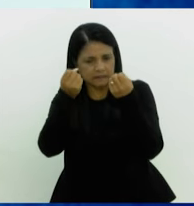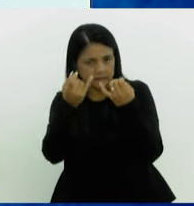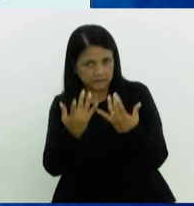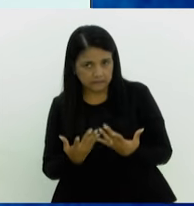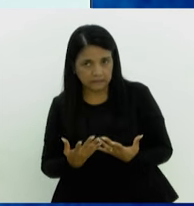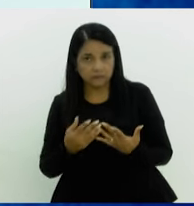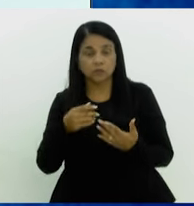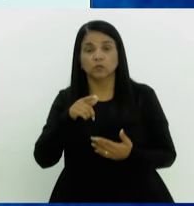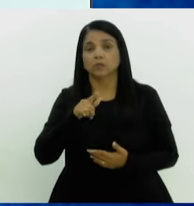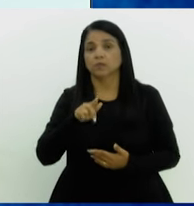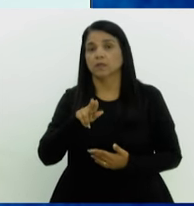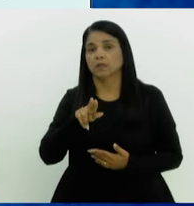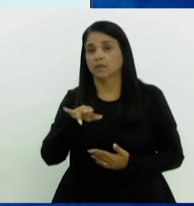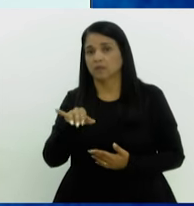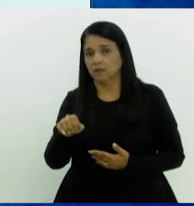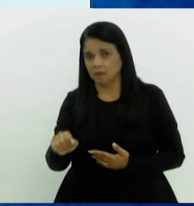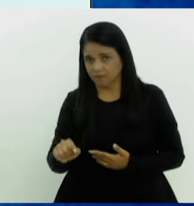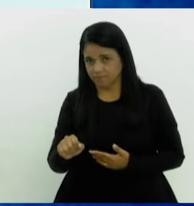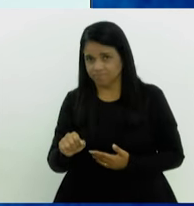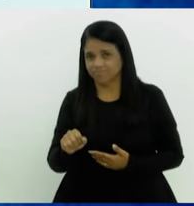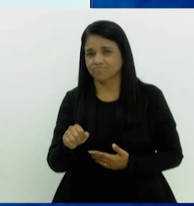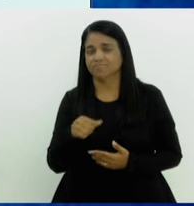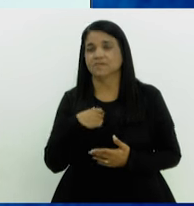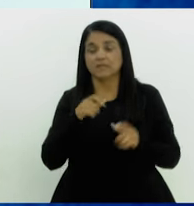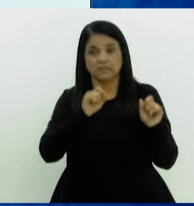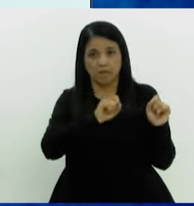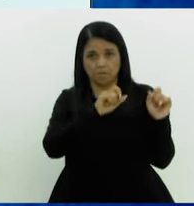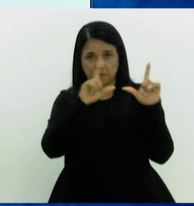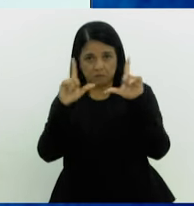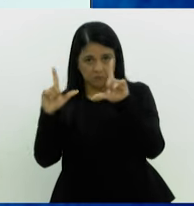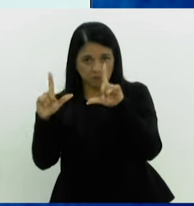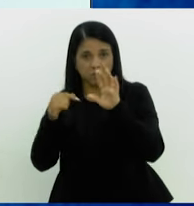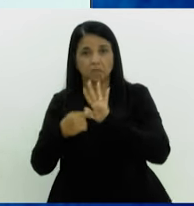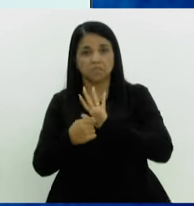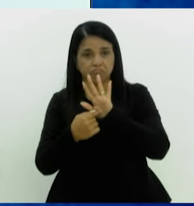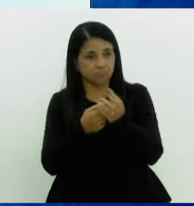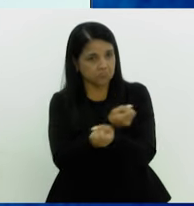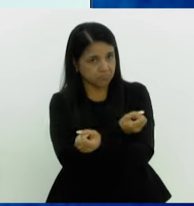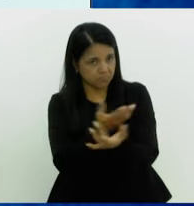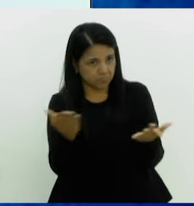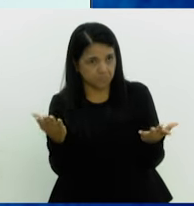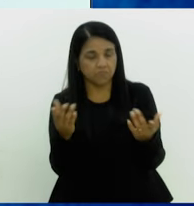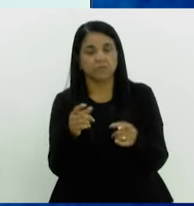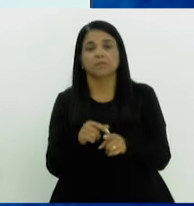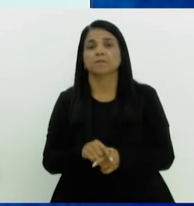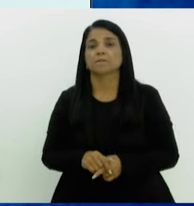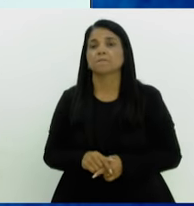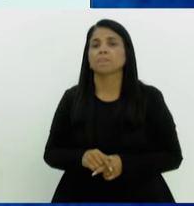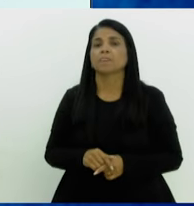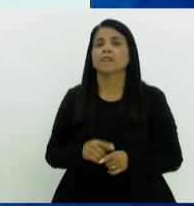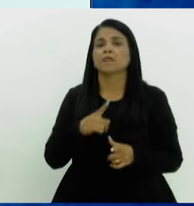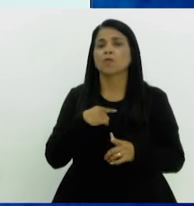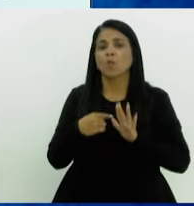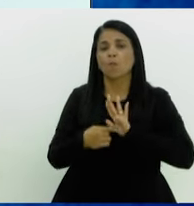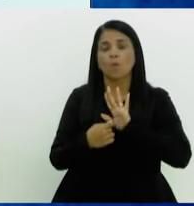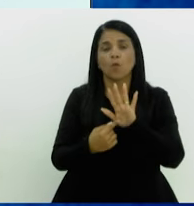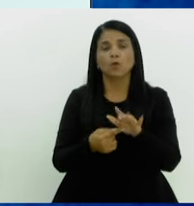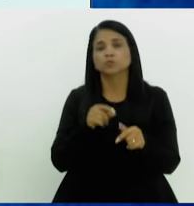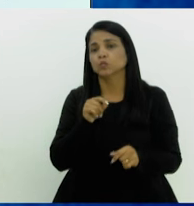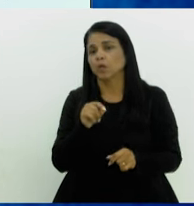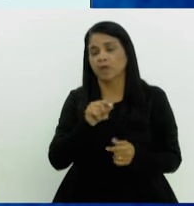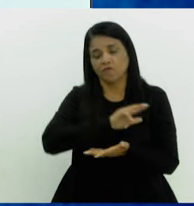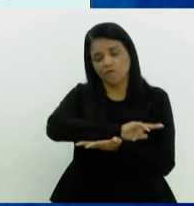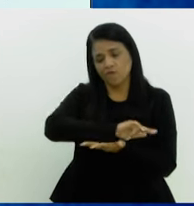deixei para vocês o essa apresentação também de PowerPoint vai ser disponibilizada porque eu trago para Além disso